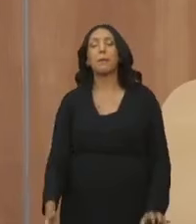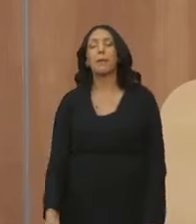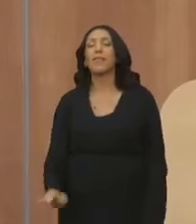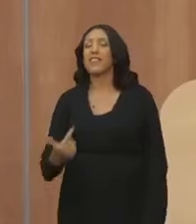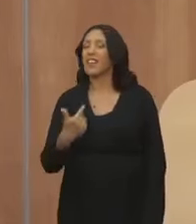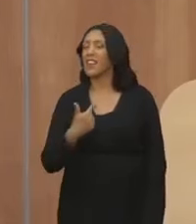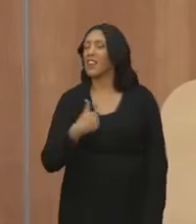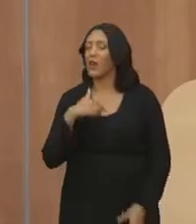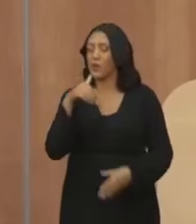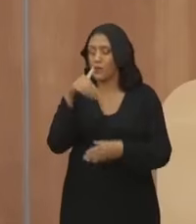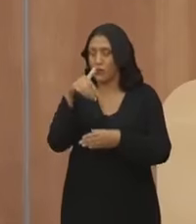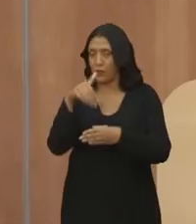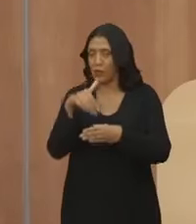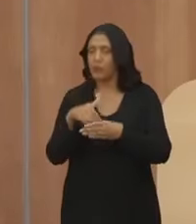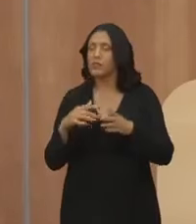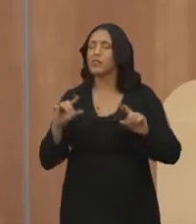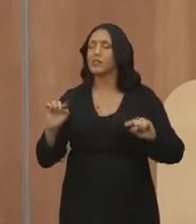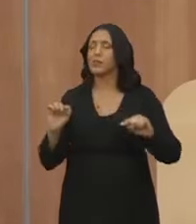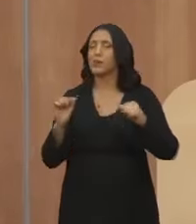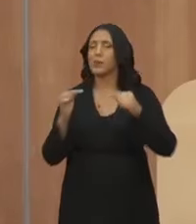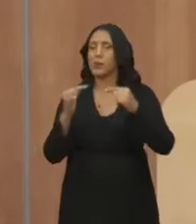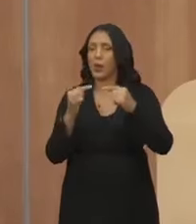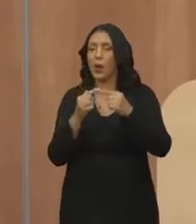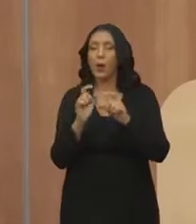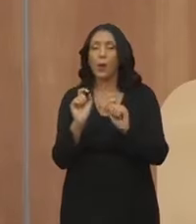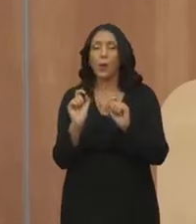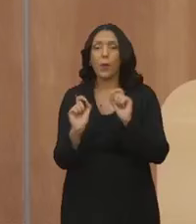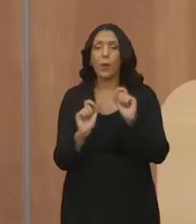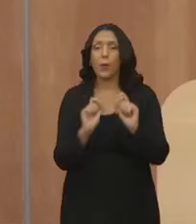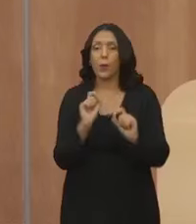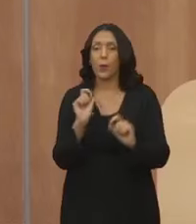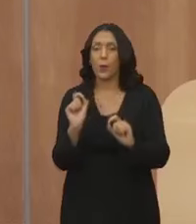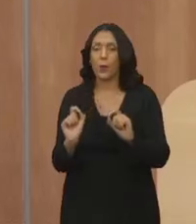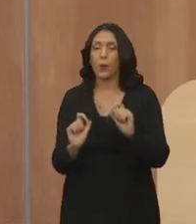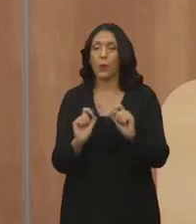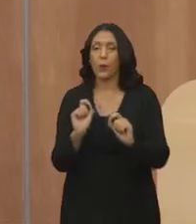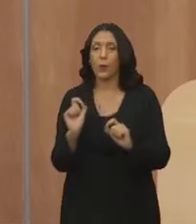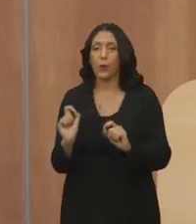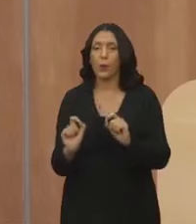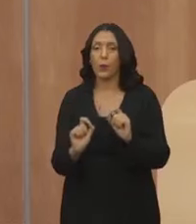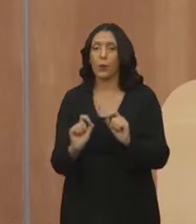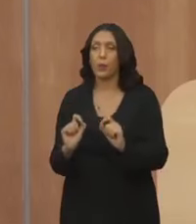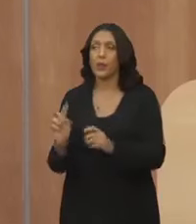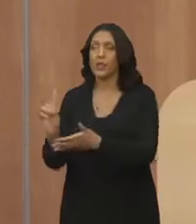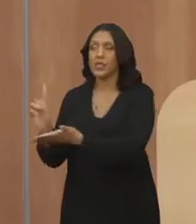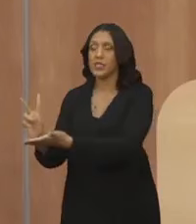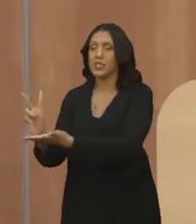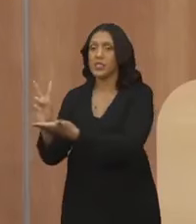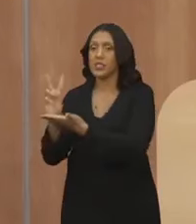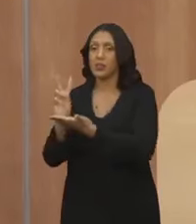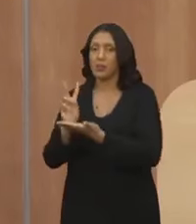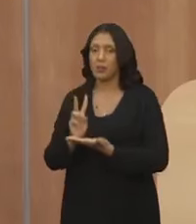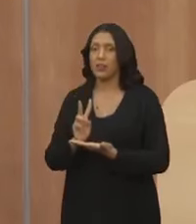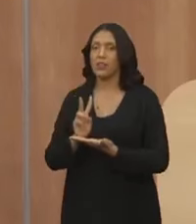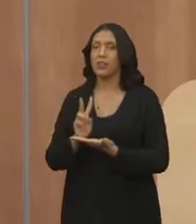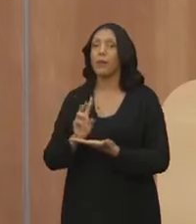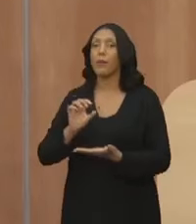SAI para fazer o tratamento de água, tratamento de rede de esgoto de Igarapés, que vai servir para jogar